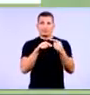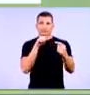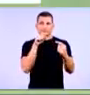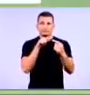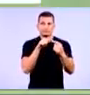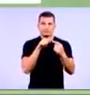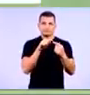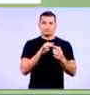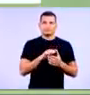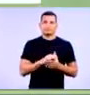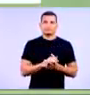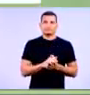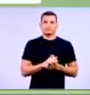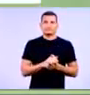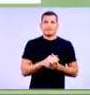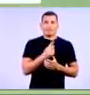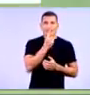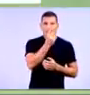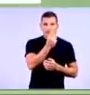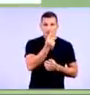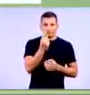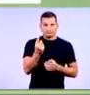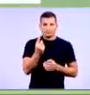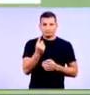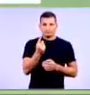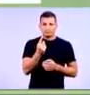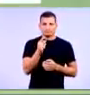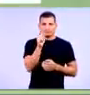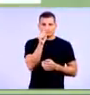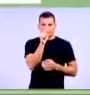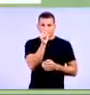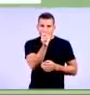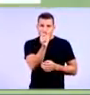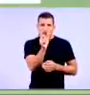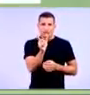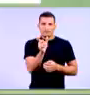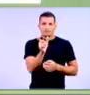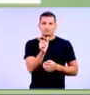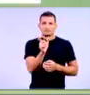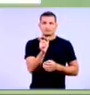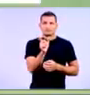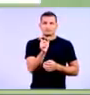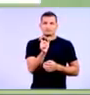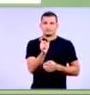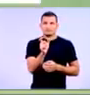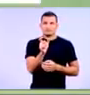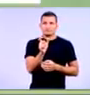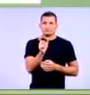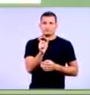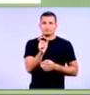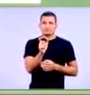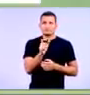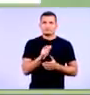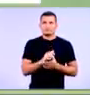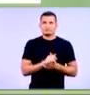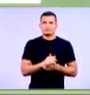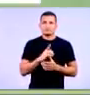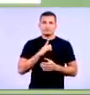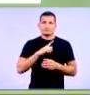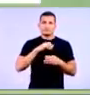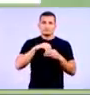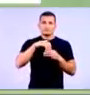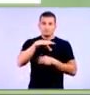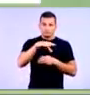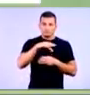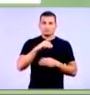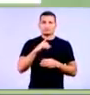Então, vejam, cada nó, cada ramificação que eu tiro me remete a um conteúdo,